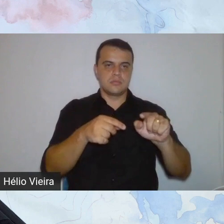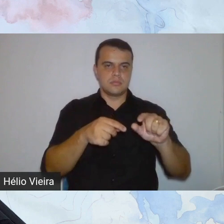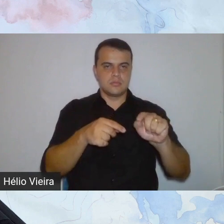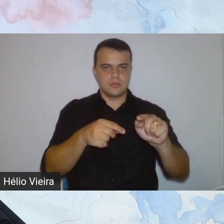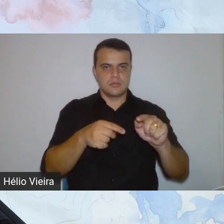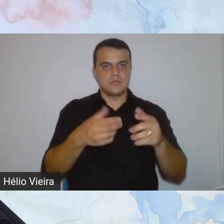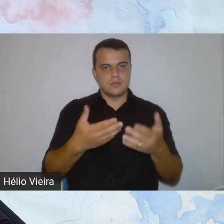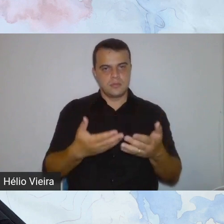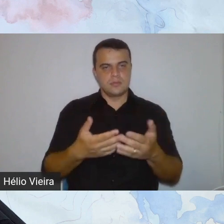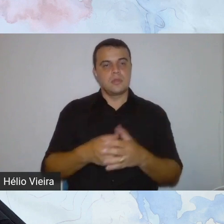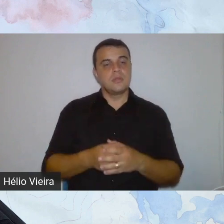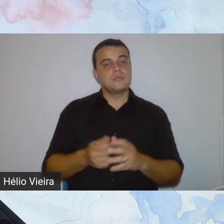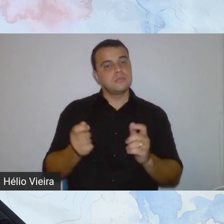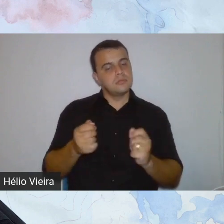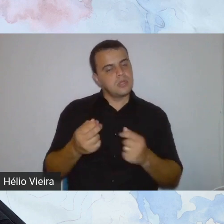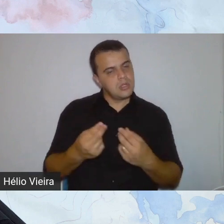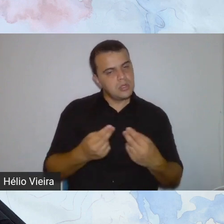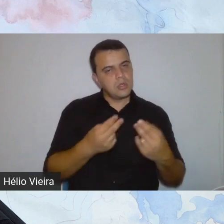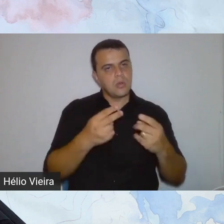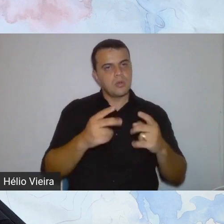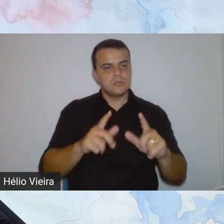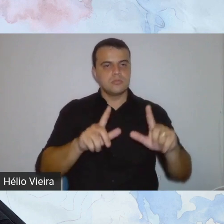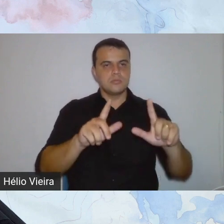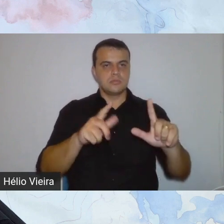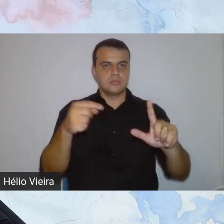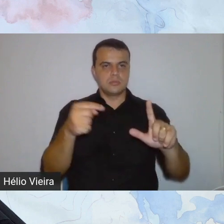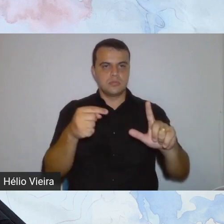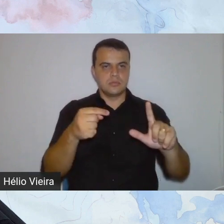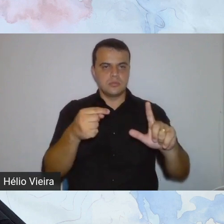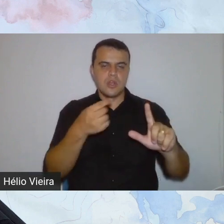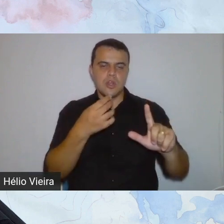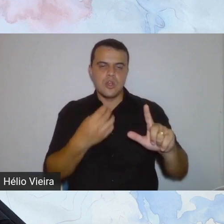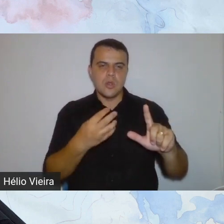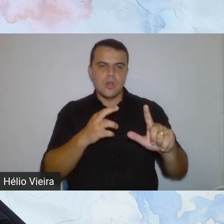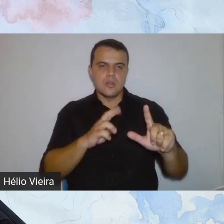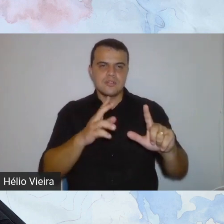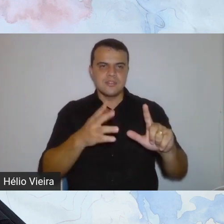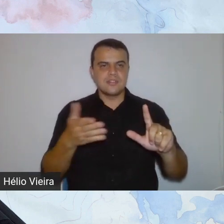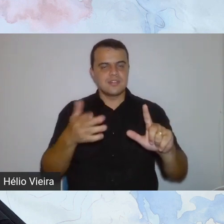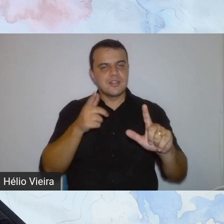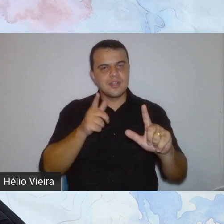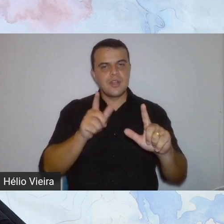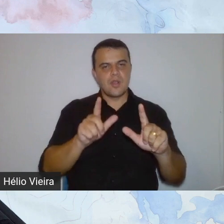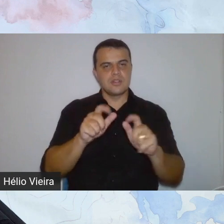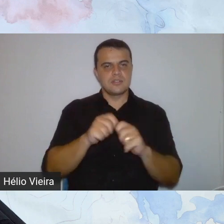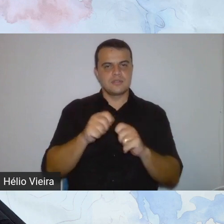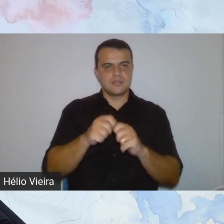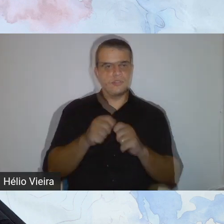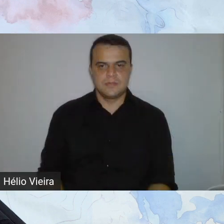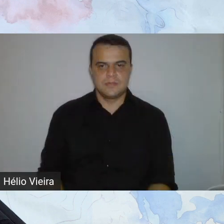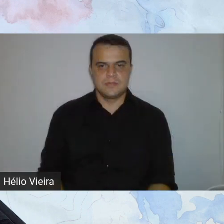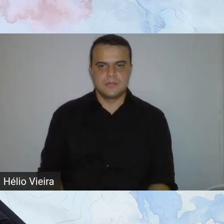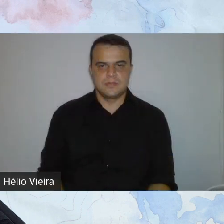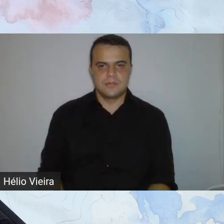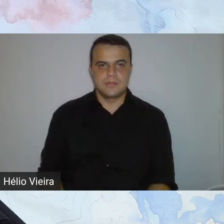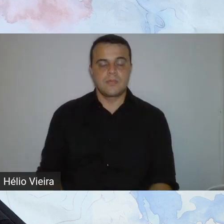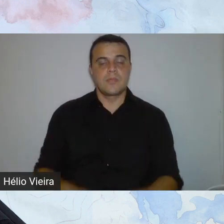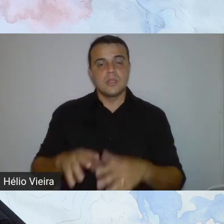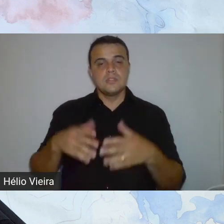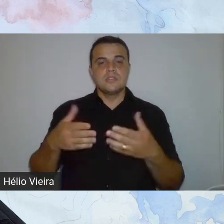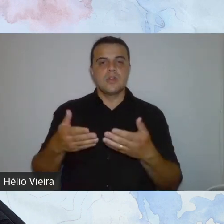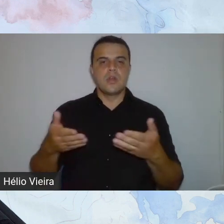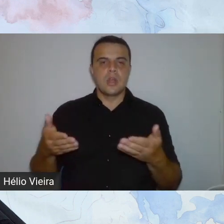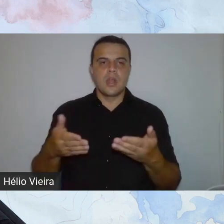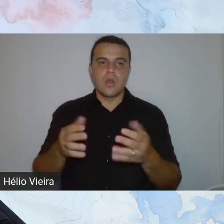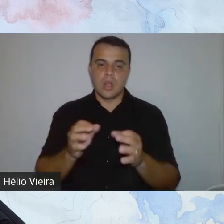movimento. Então, mesmo numa aquarela, às vezes, de paisagem, a gente consegue fazer esse mesmo efeito. Então, gente,